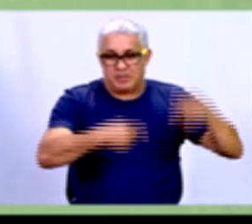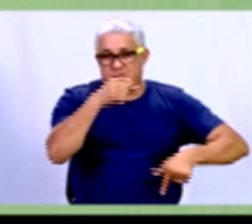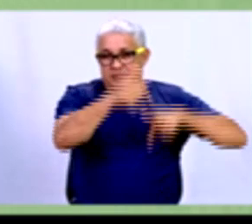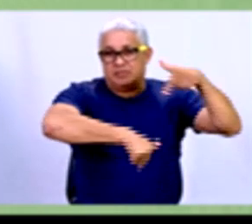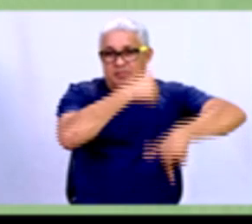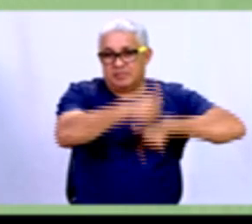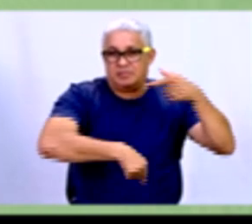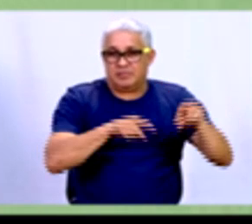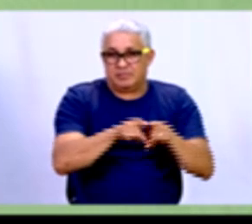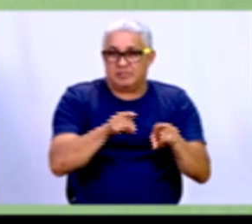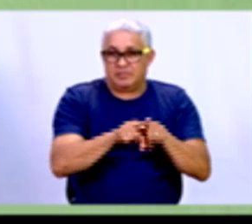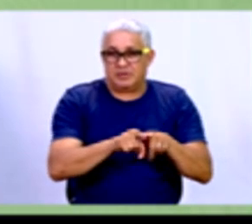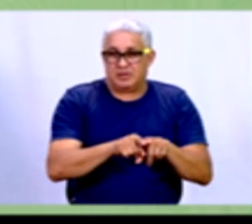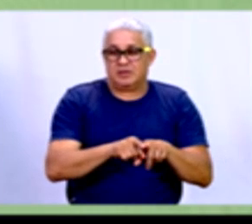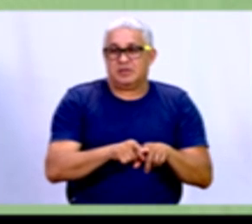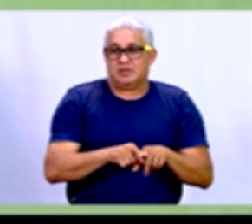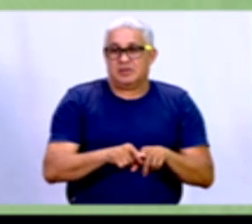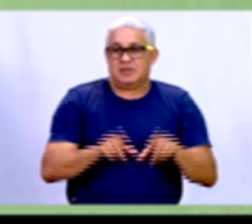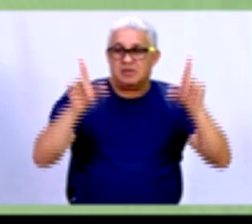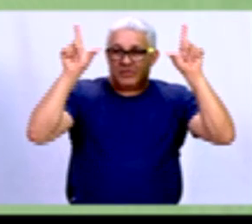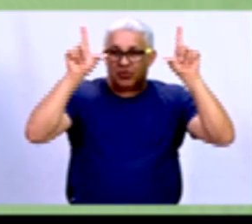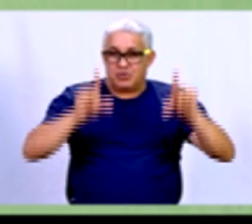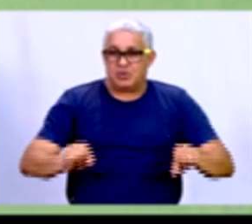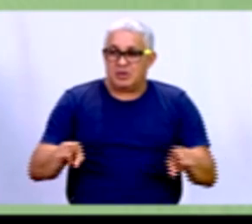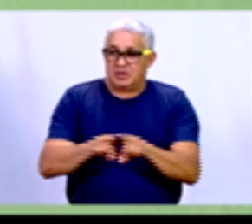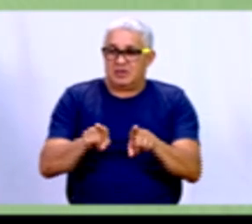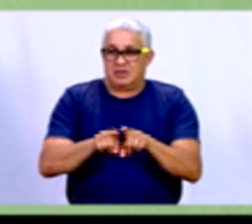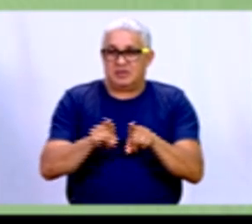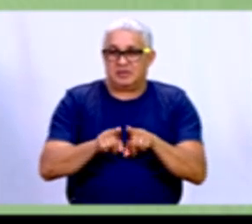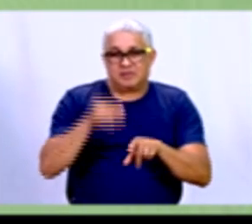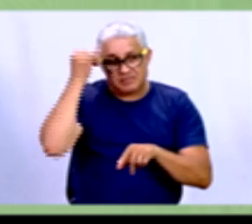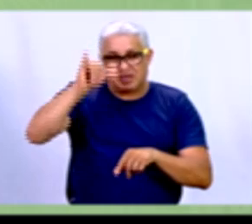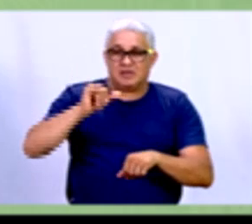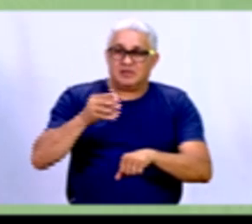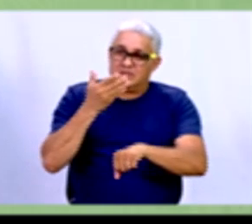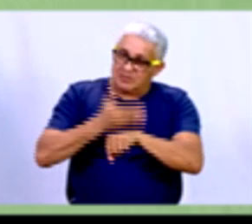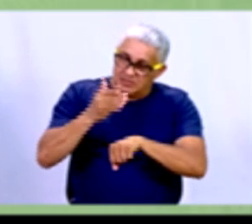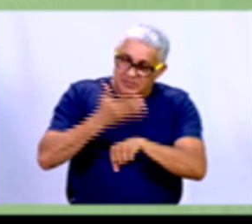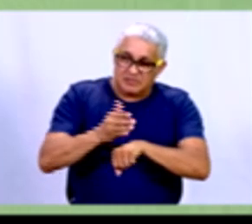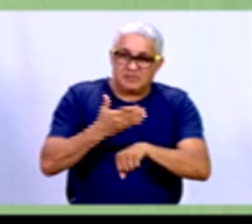e minimize custo de manutenção e treinamento.